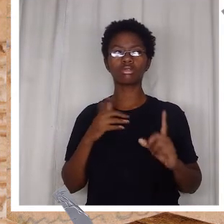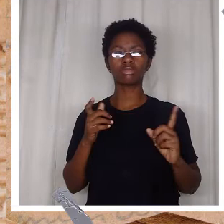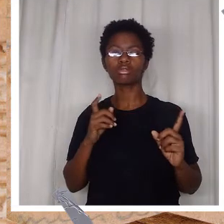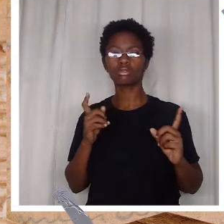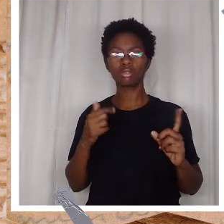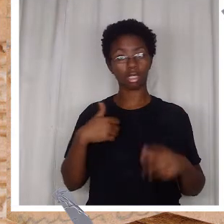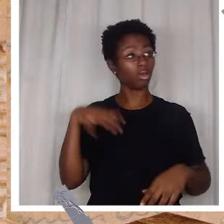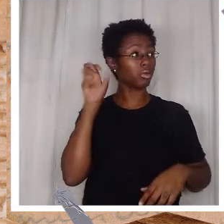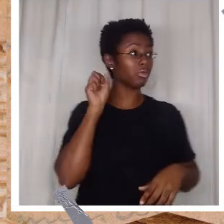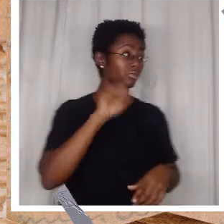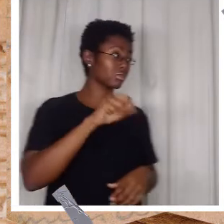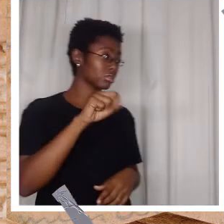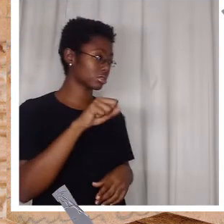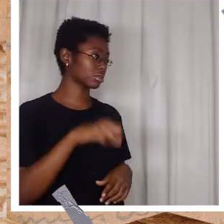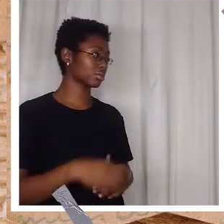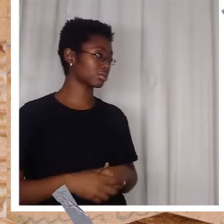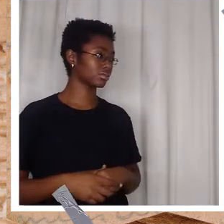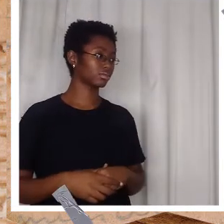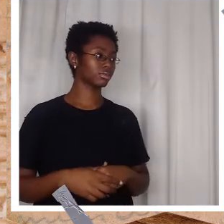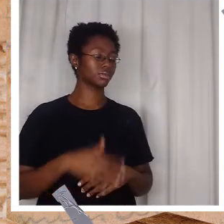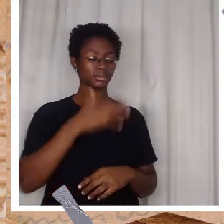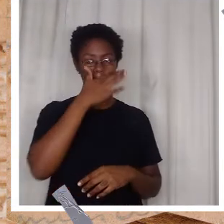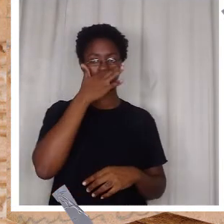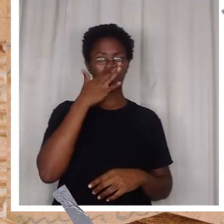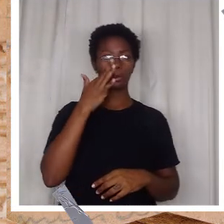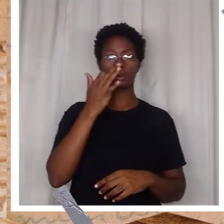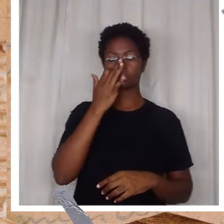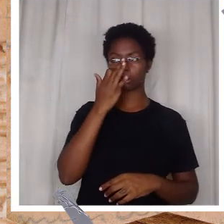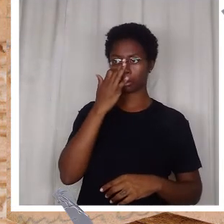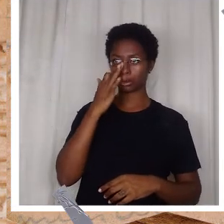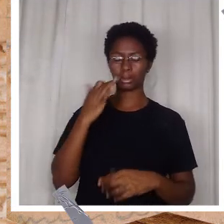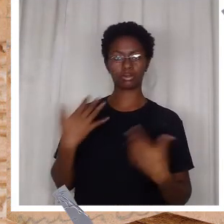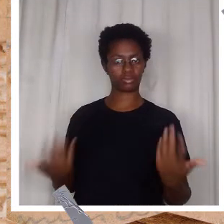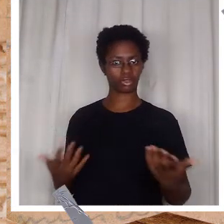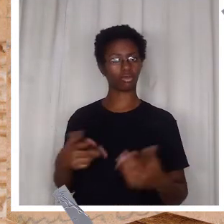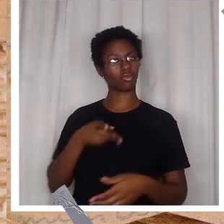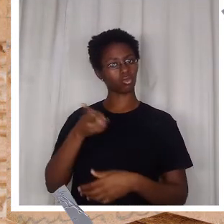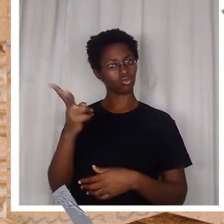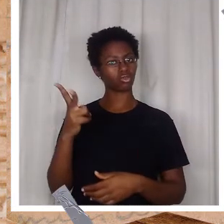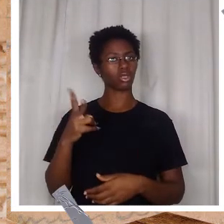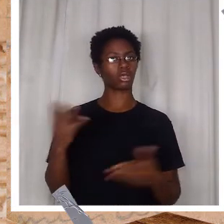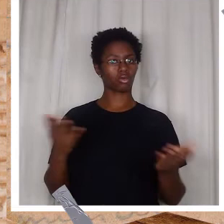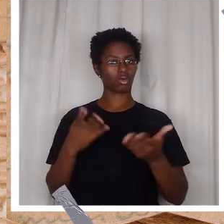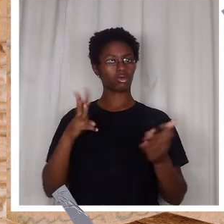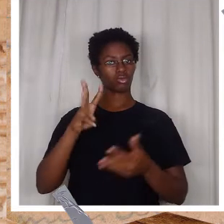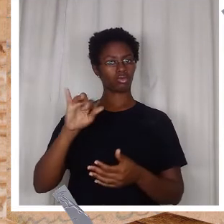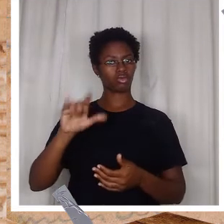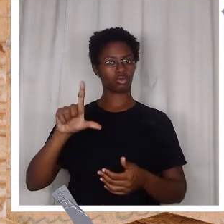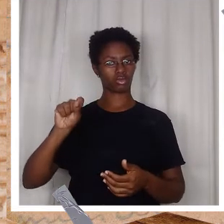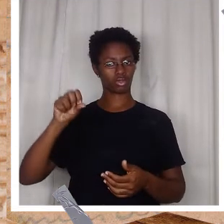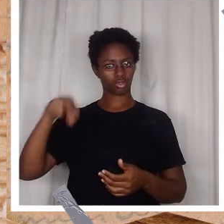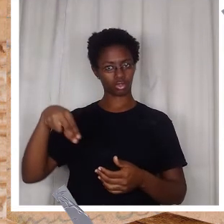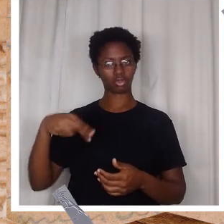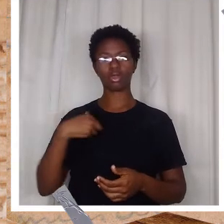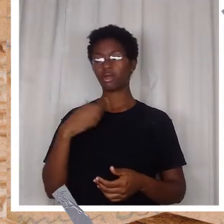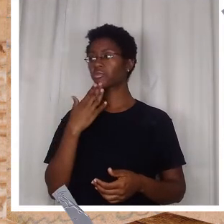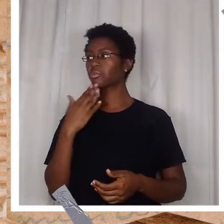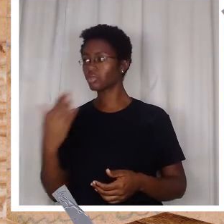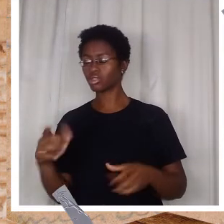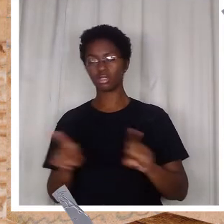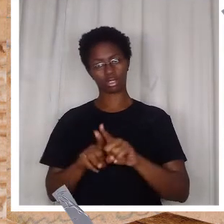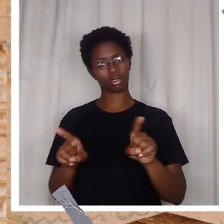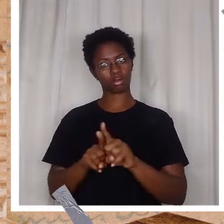Todos ouvindo. Então, tá. Sabrina. Eu vou seguir agora com o Wilson. Vou pedir para a gente exibir